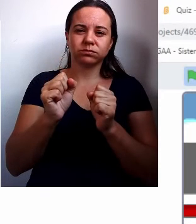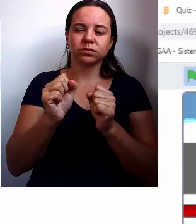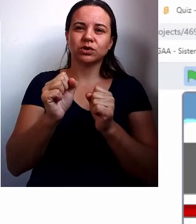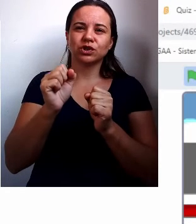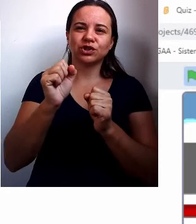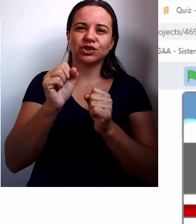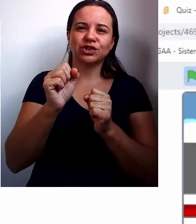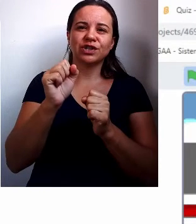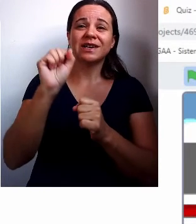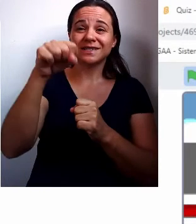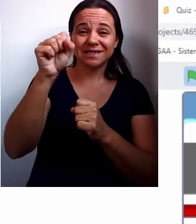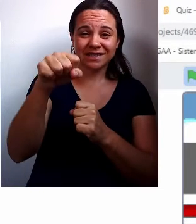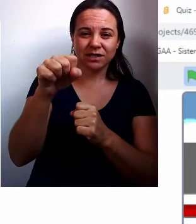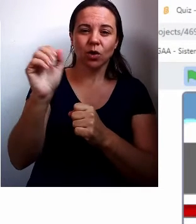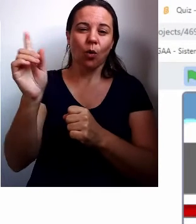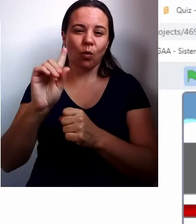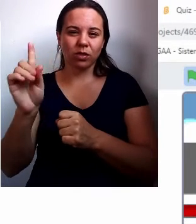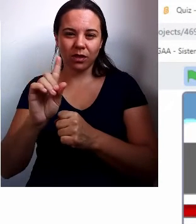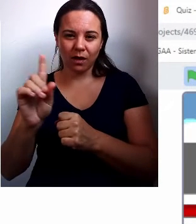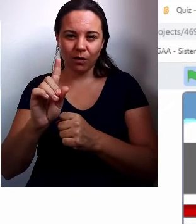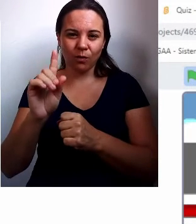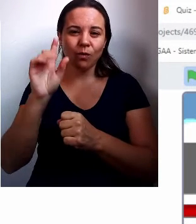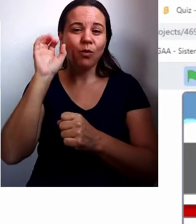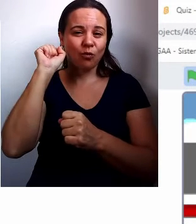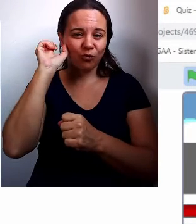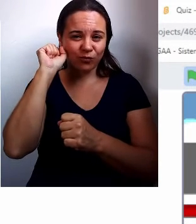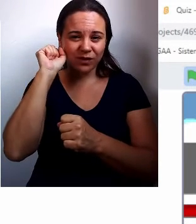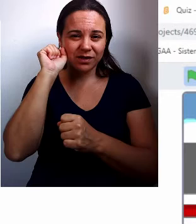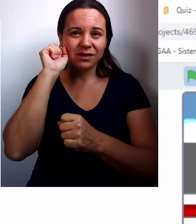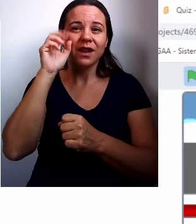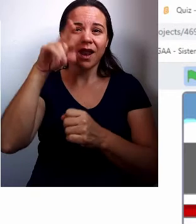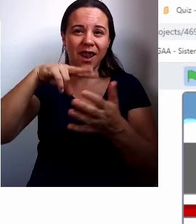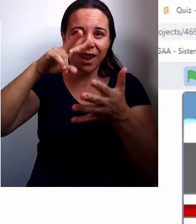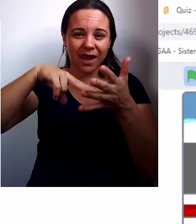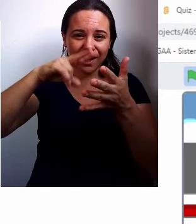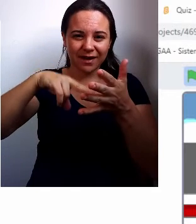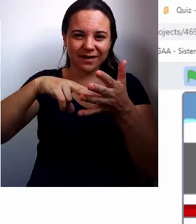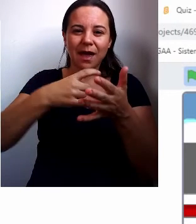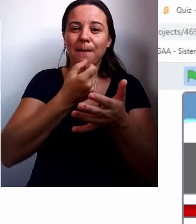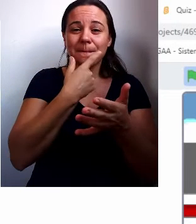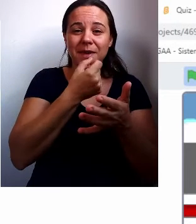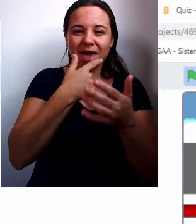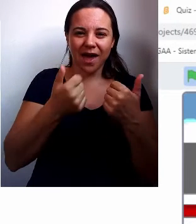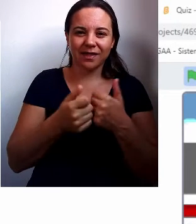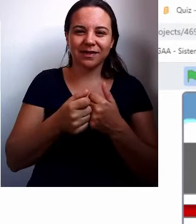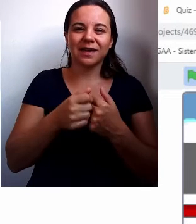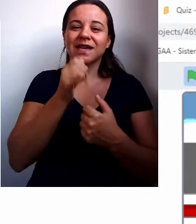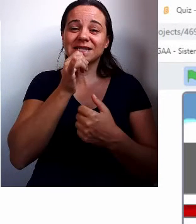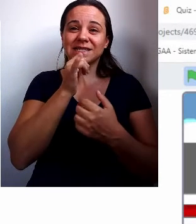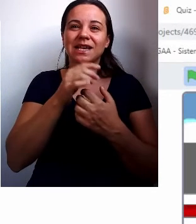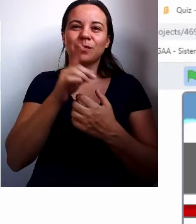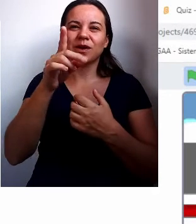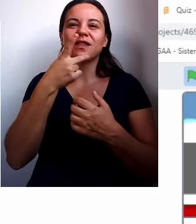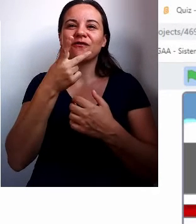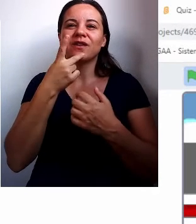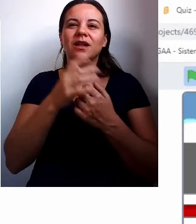a charadinha, né? Vou optar nessa vez por ouvir a charada, então. Por que o psicólogo sempre lava a